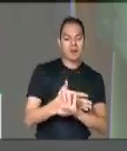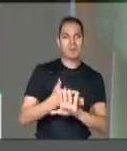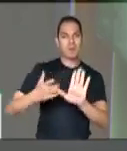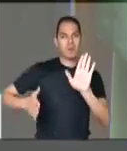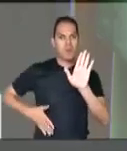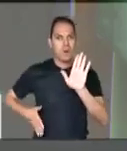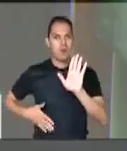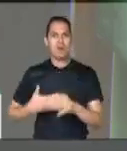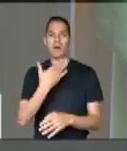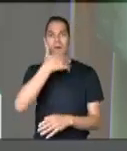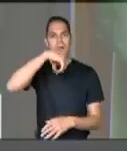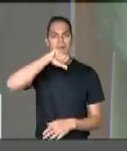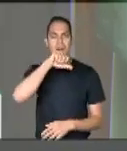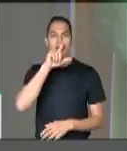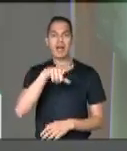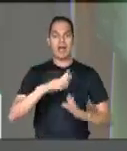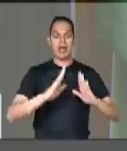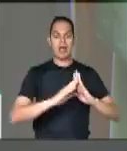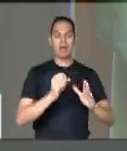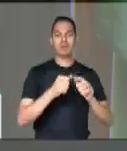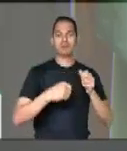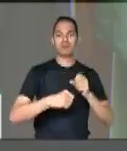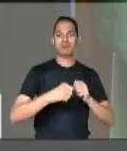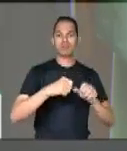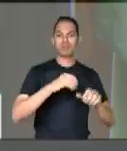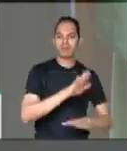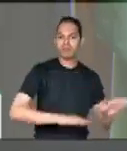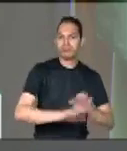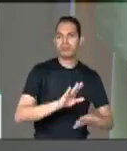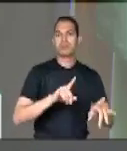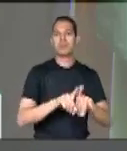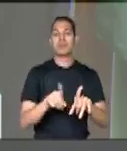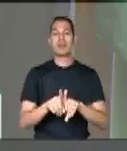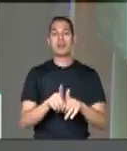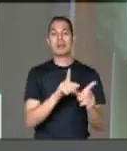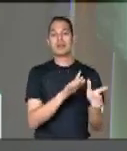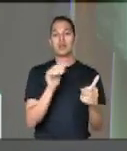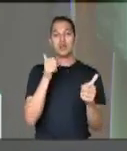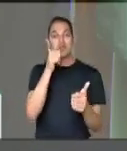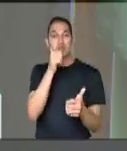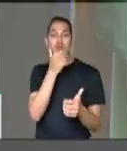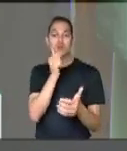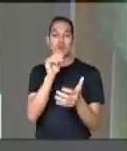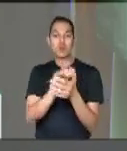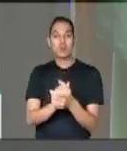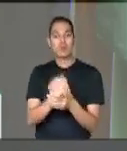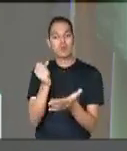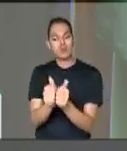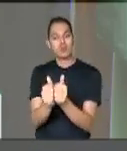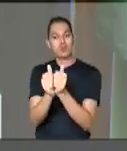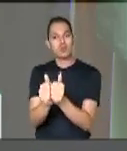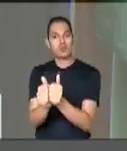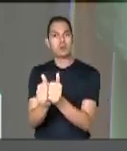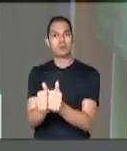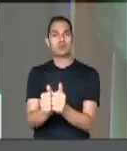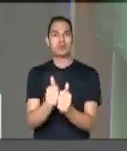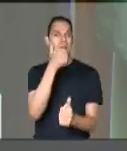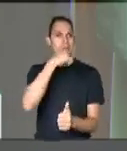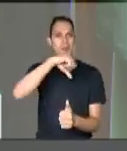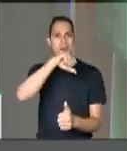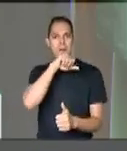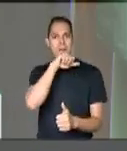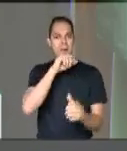casa que acompanha o seu marido por 3 décadas de mandato no Tocantins, que nunca ocupou um cargo público no Tocantins.